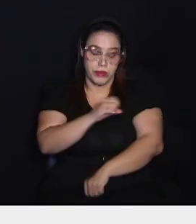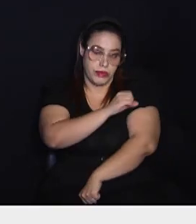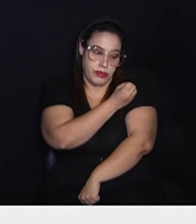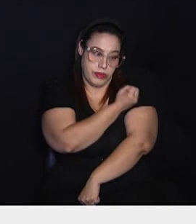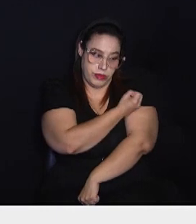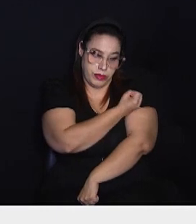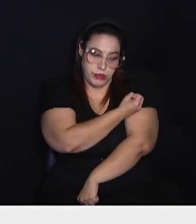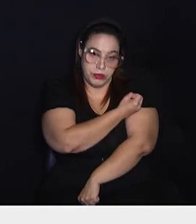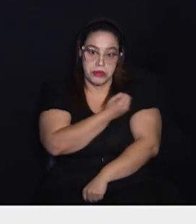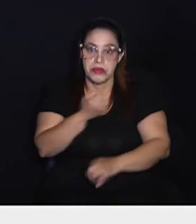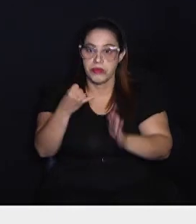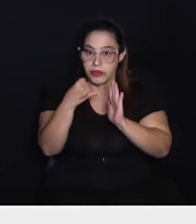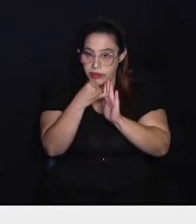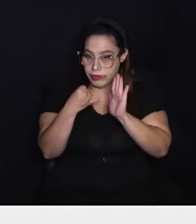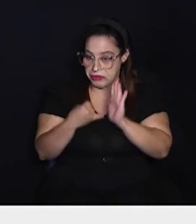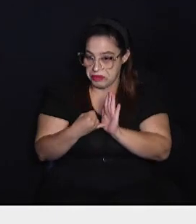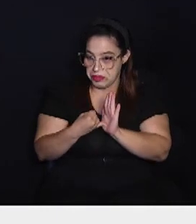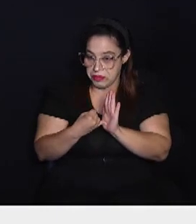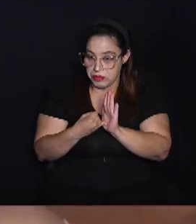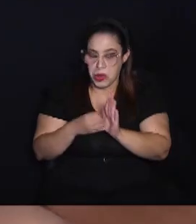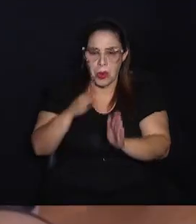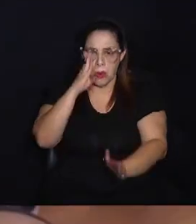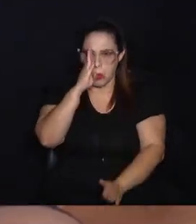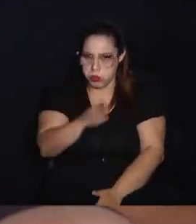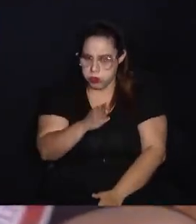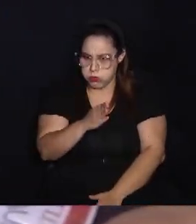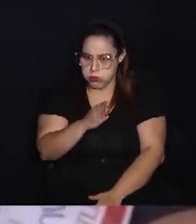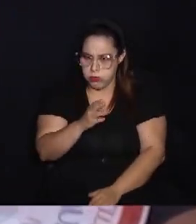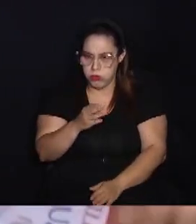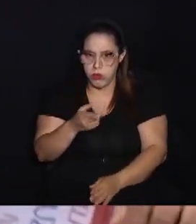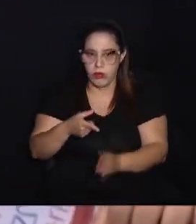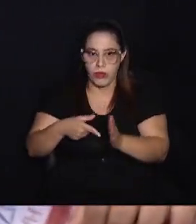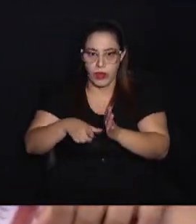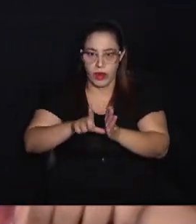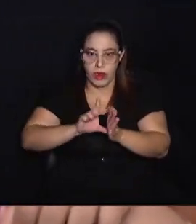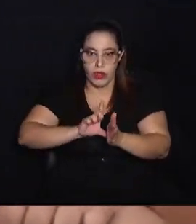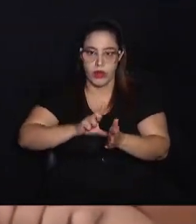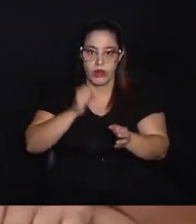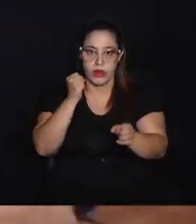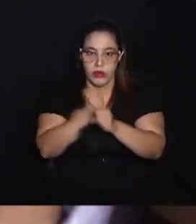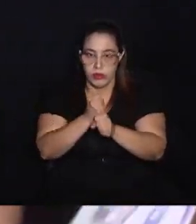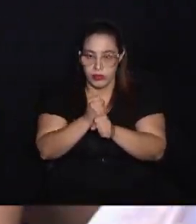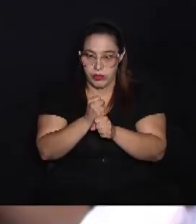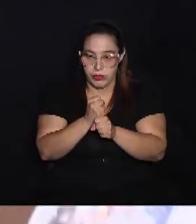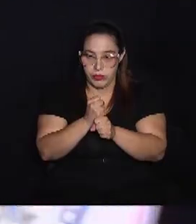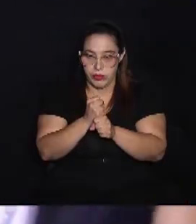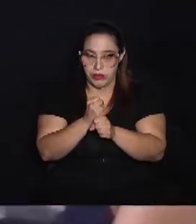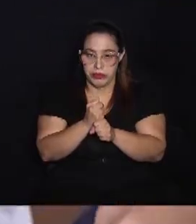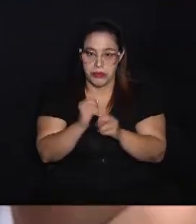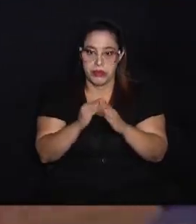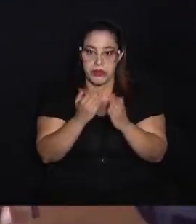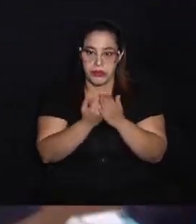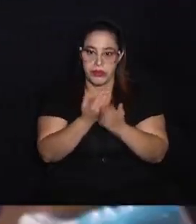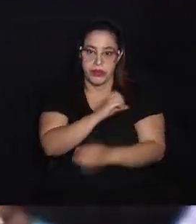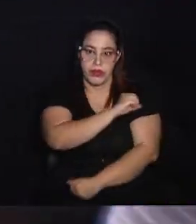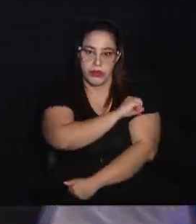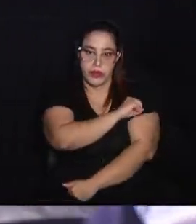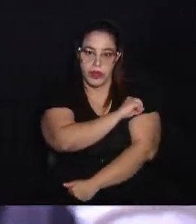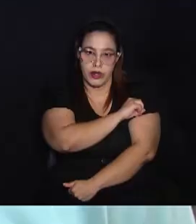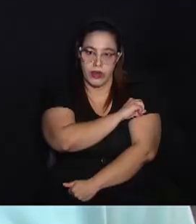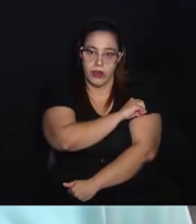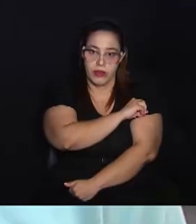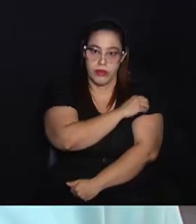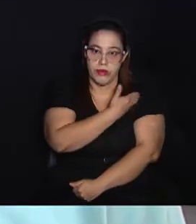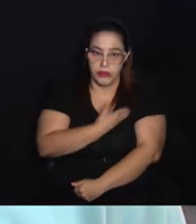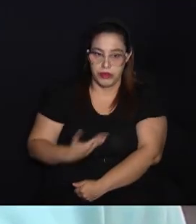A inscrição é uma etapa obrigatória antes da efetivação da matrícula nas creches e pré-escolas